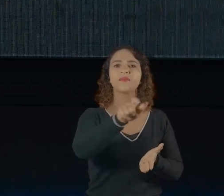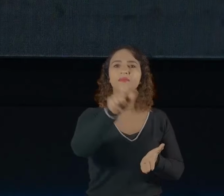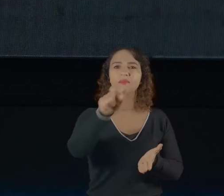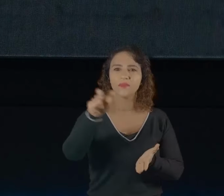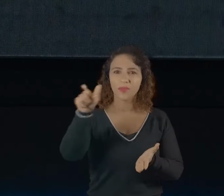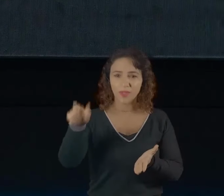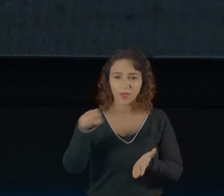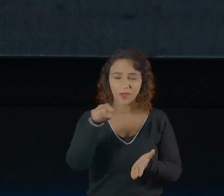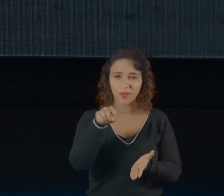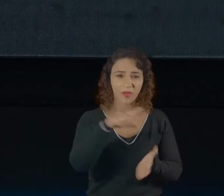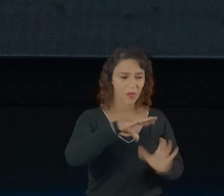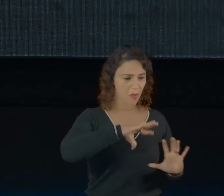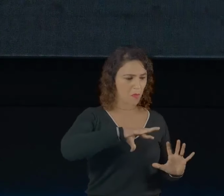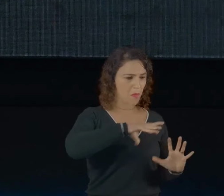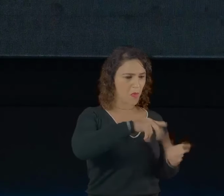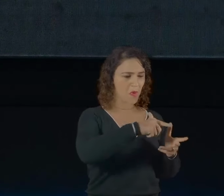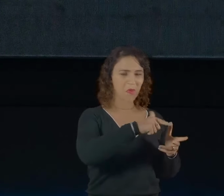digno.